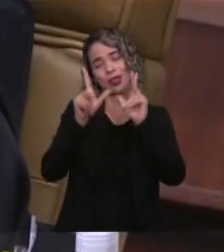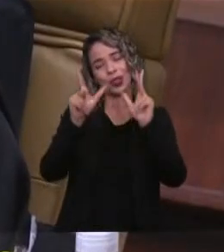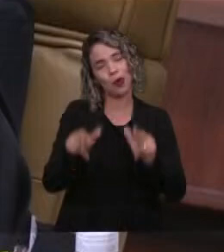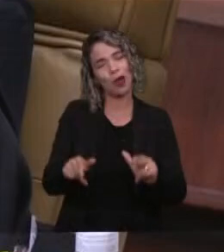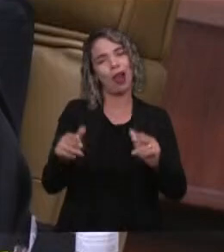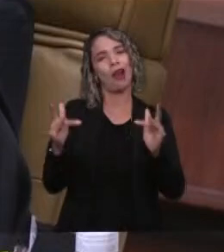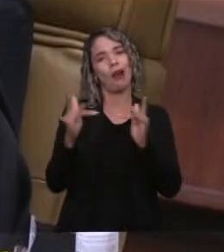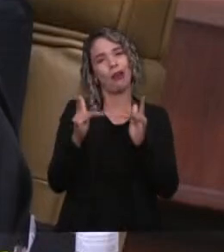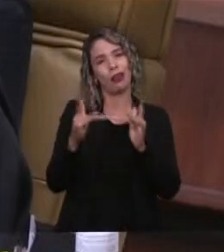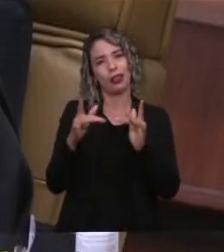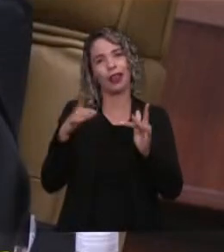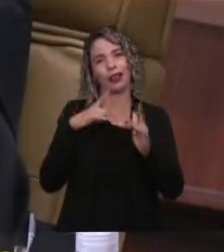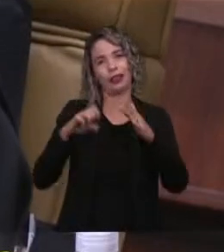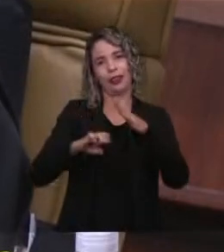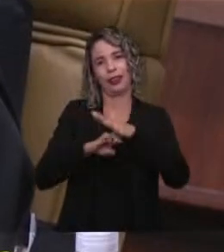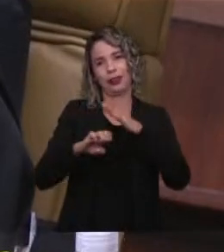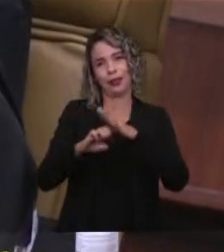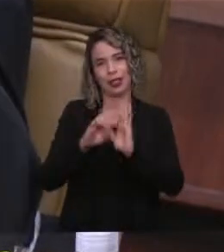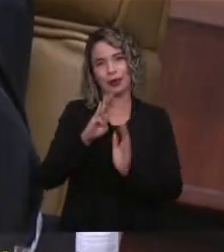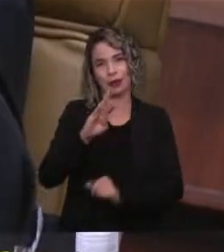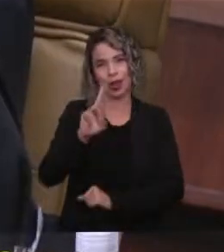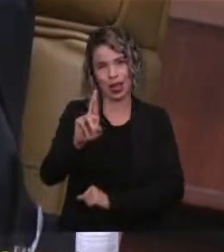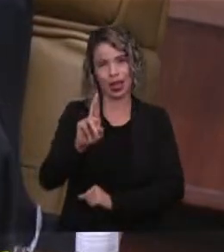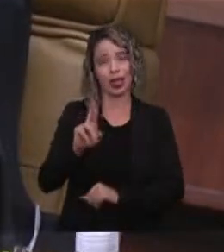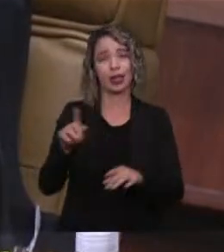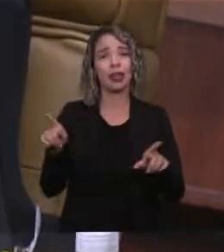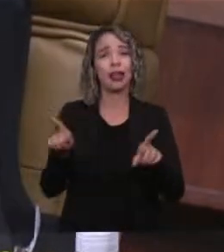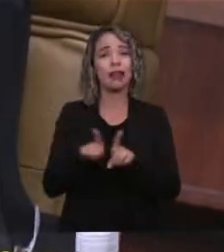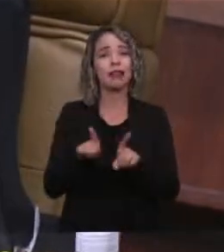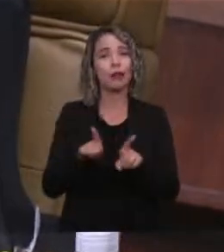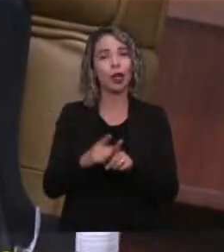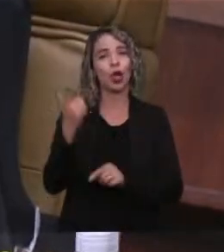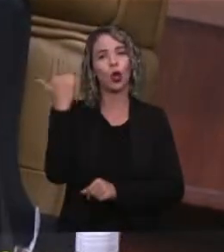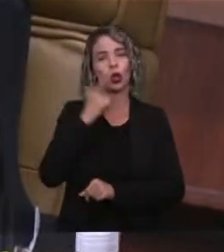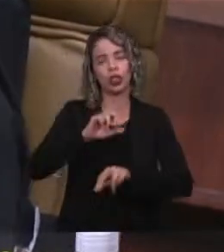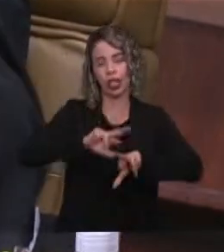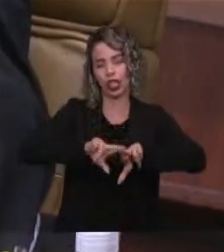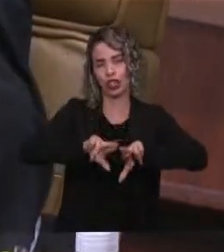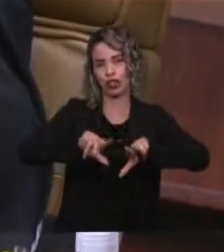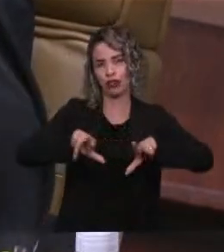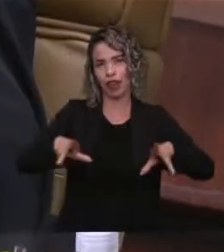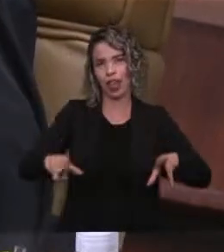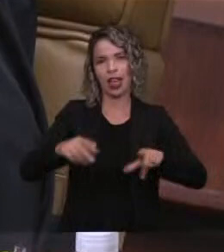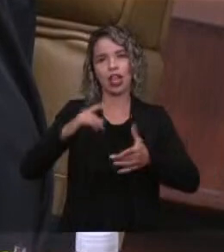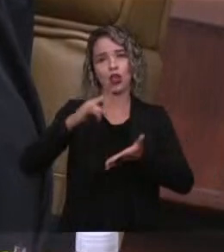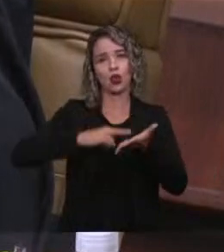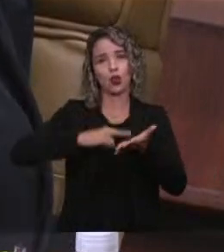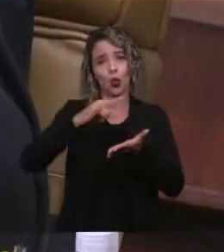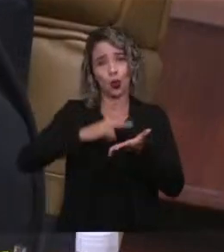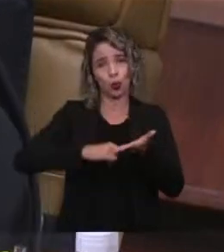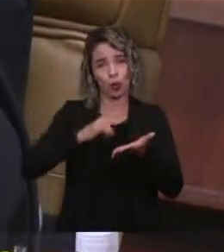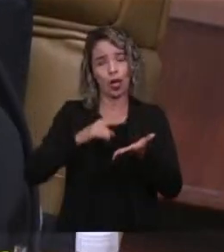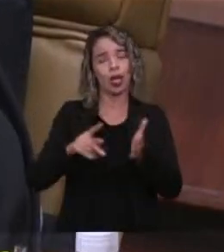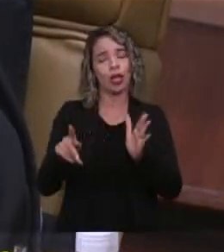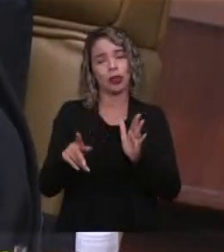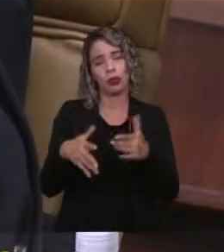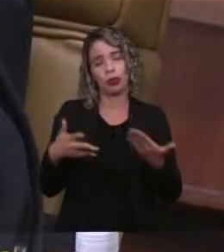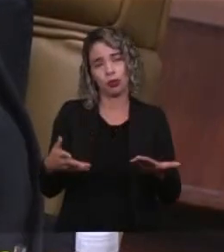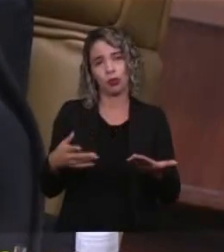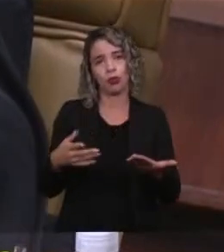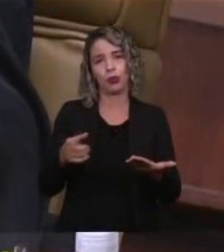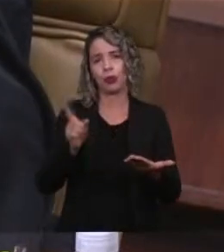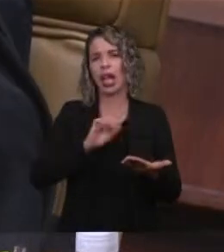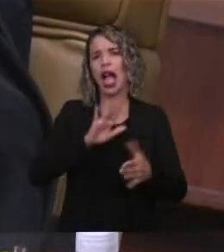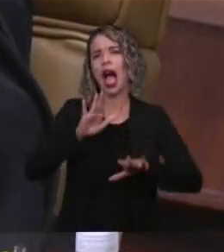Distribuidora, o que também demonstram a obtenção de documentos, ainda que não especificamente em relação aos contratos da